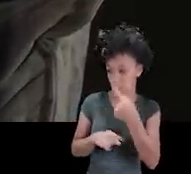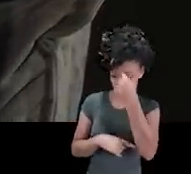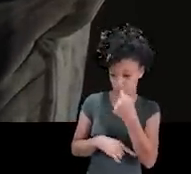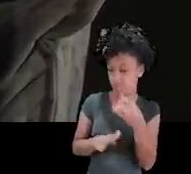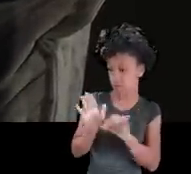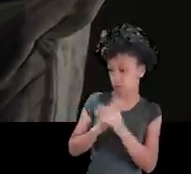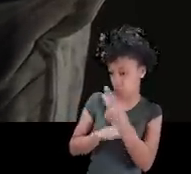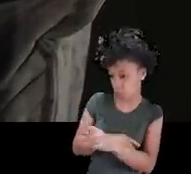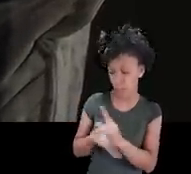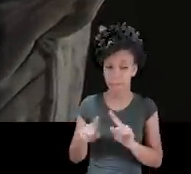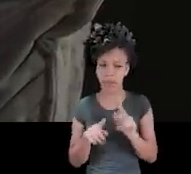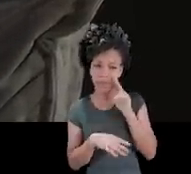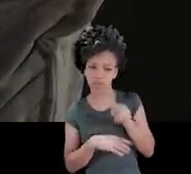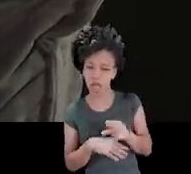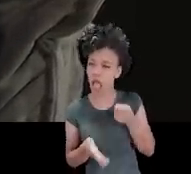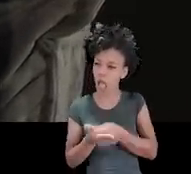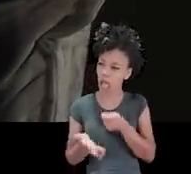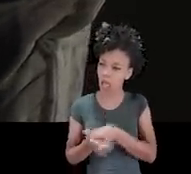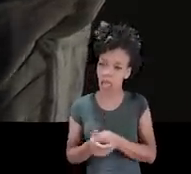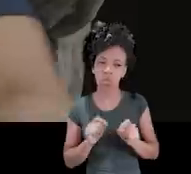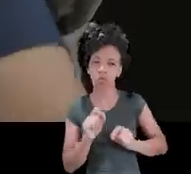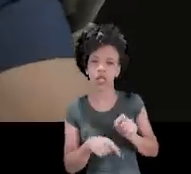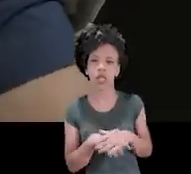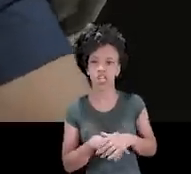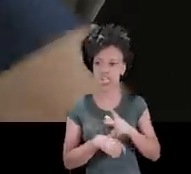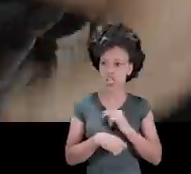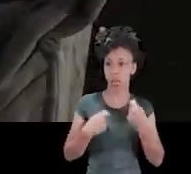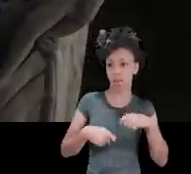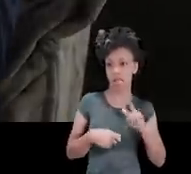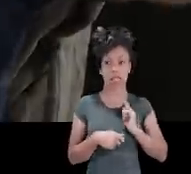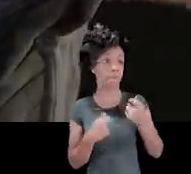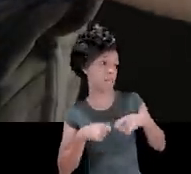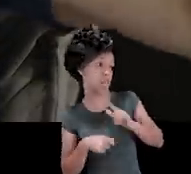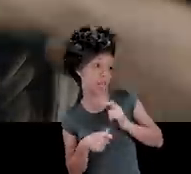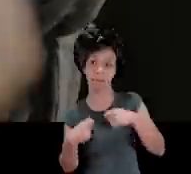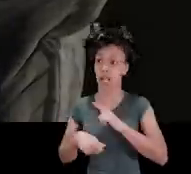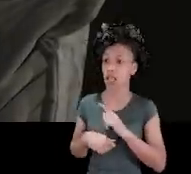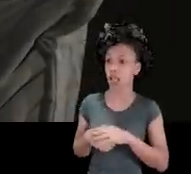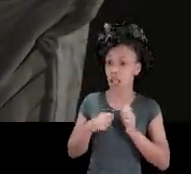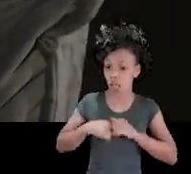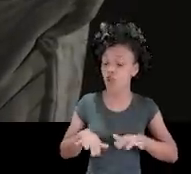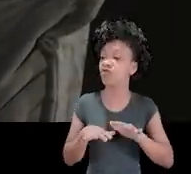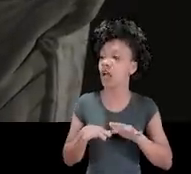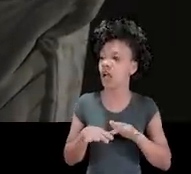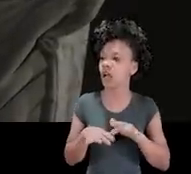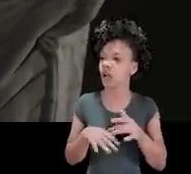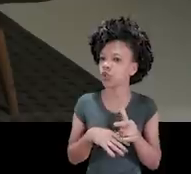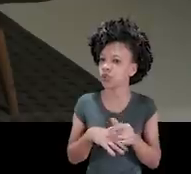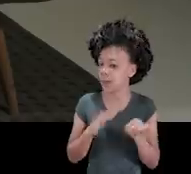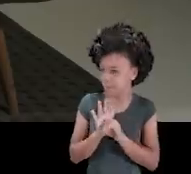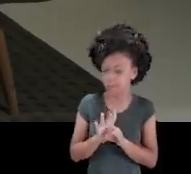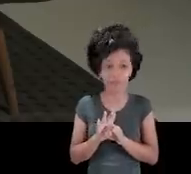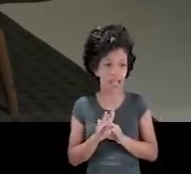tá tendo hoje, que eu vejo, é uma forçação de barra no sentido de... Ixi, precisa ter. E aí você joga qualquer pessoa sem personalidade. Exato. É de fora